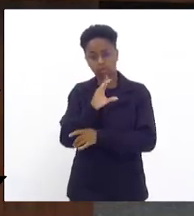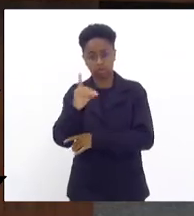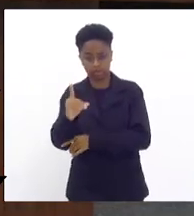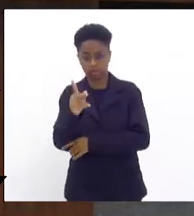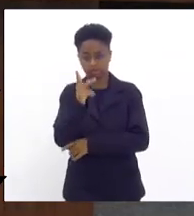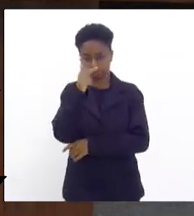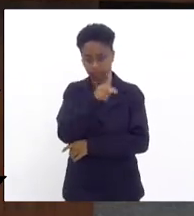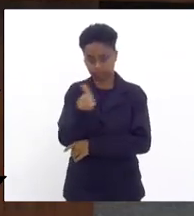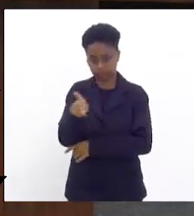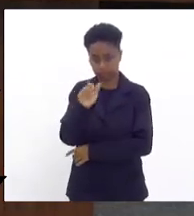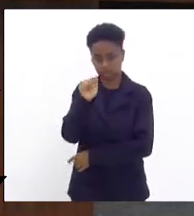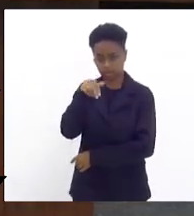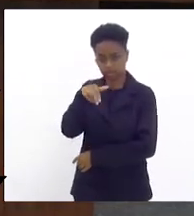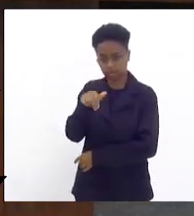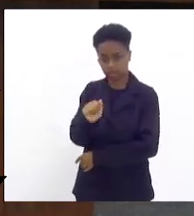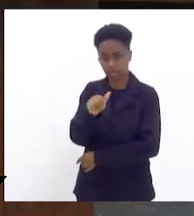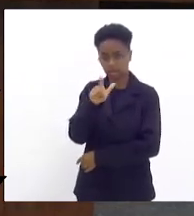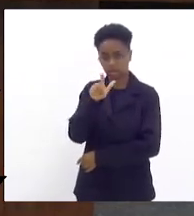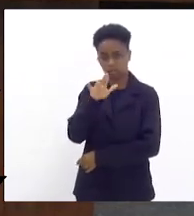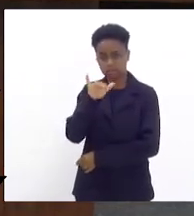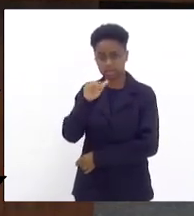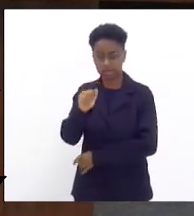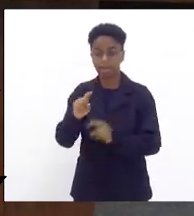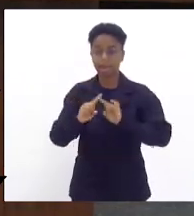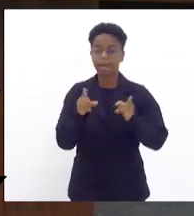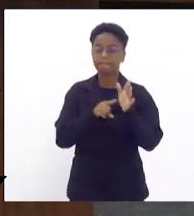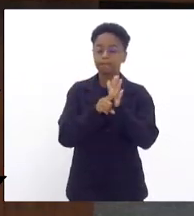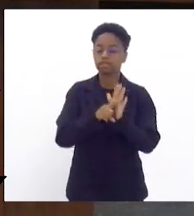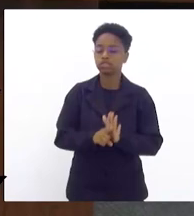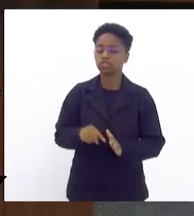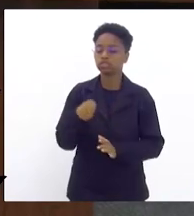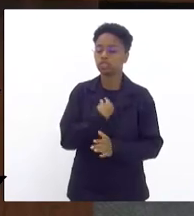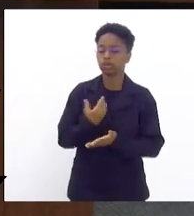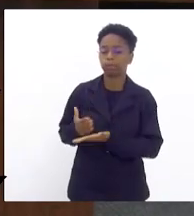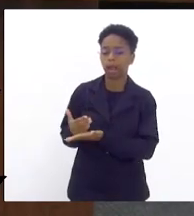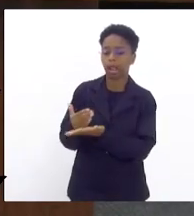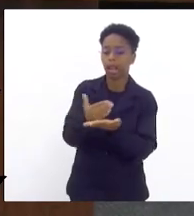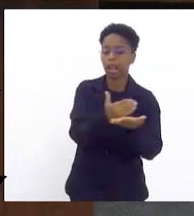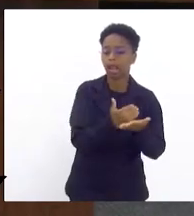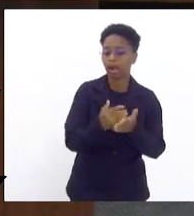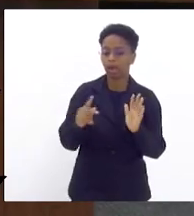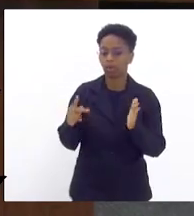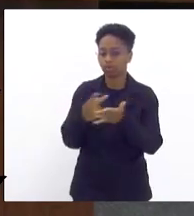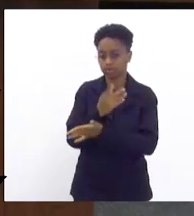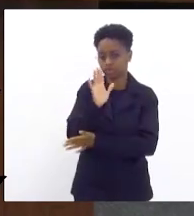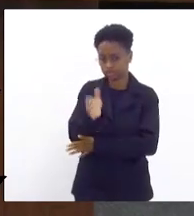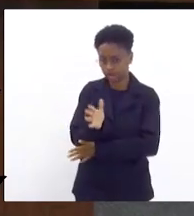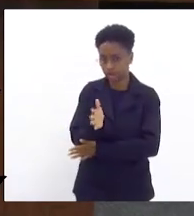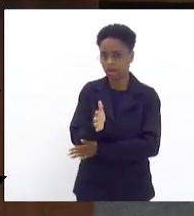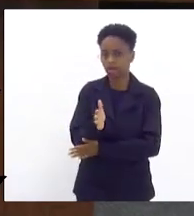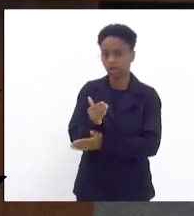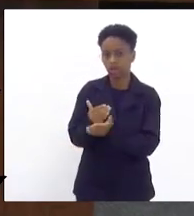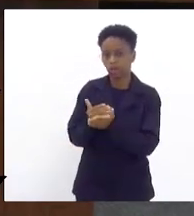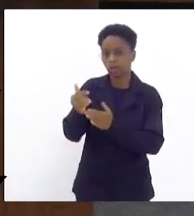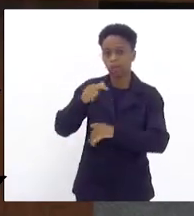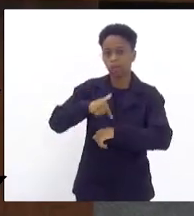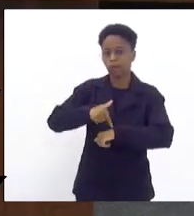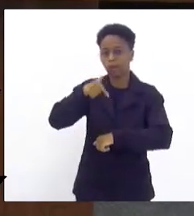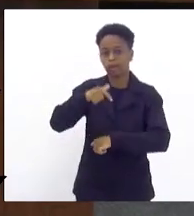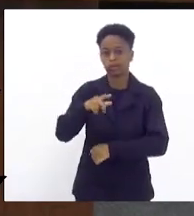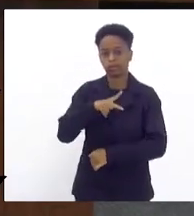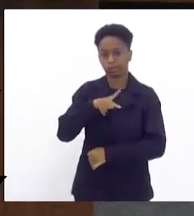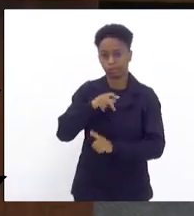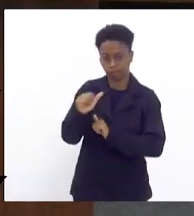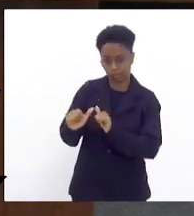que alguns daqui conheçam. E, segundo as pesquisas que a gente faz, que a gente tem realizado já a partir, né, do momento de privatização,